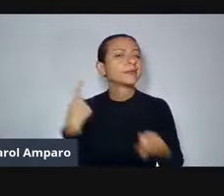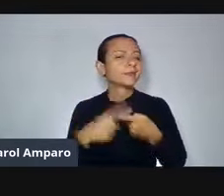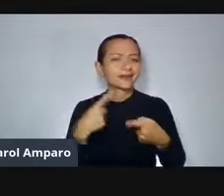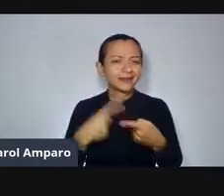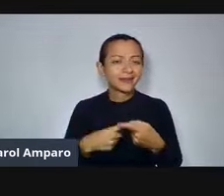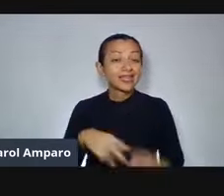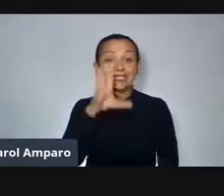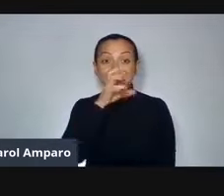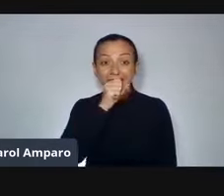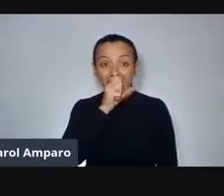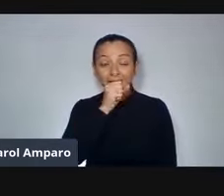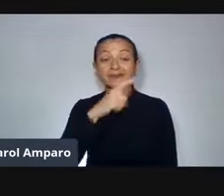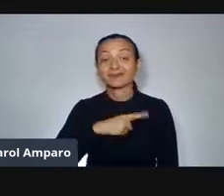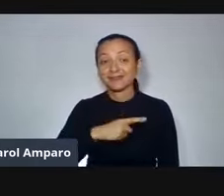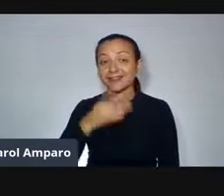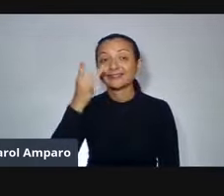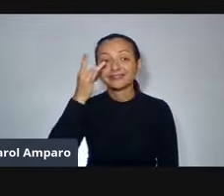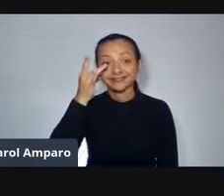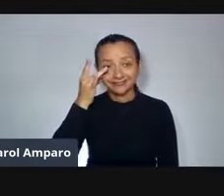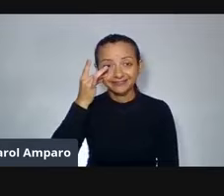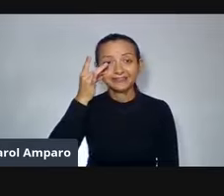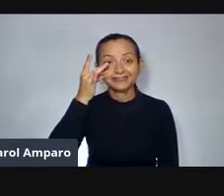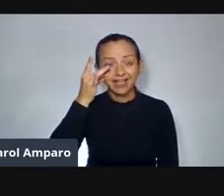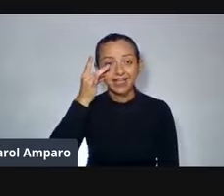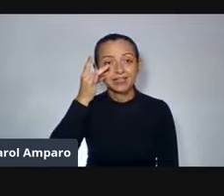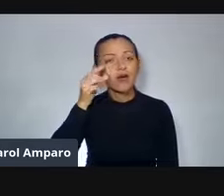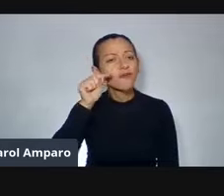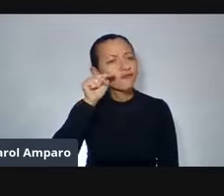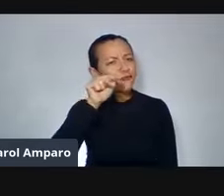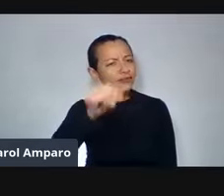fazer presencial, correto? Então você